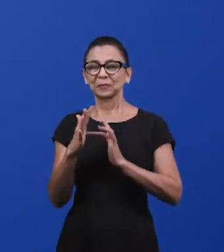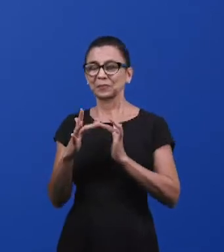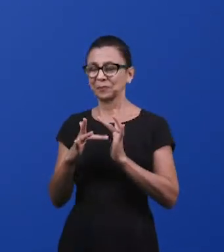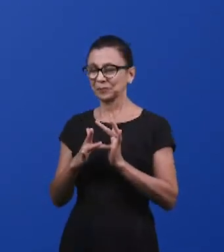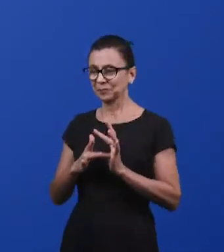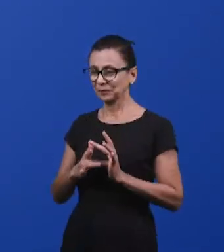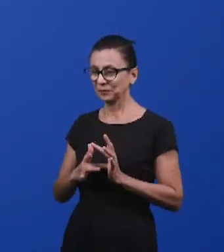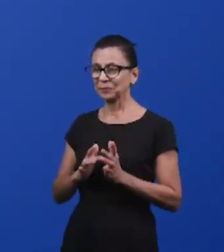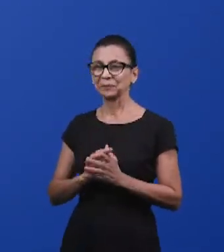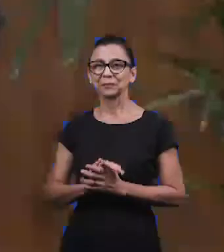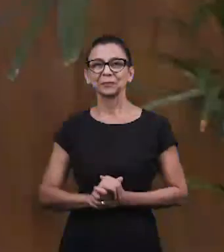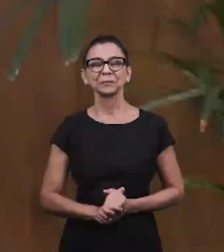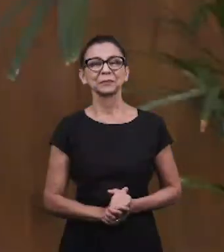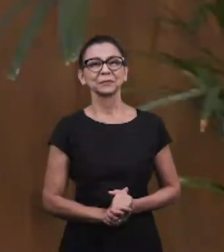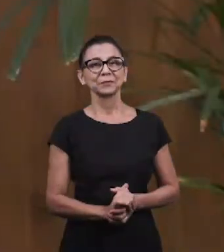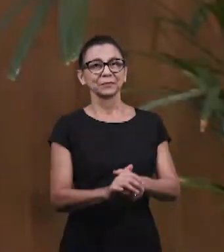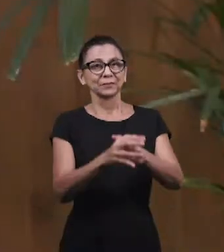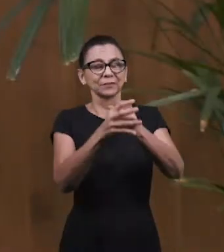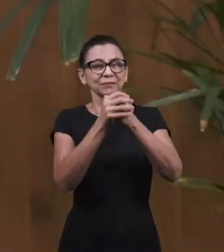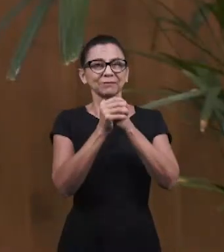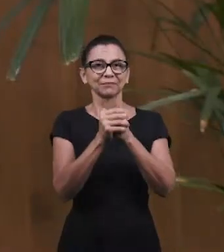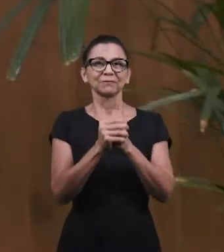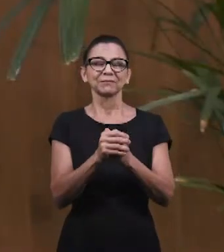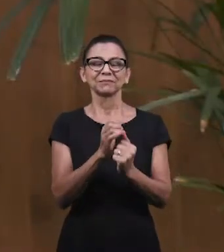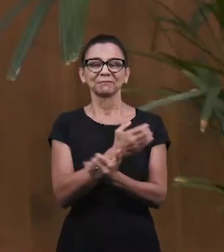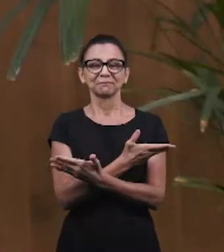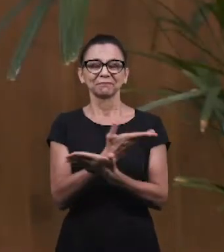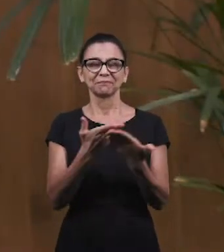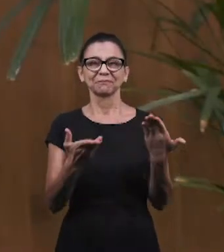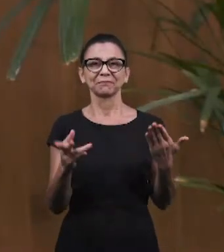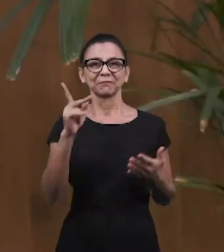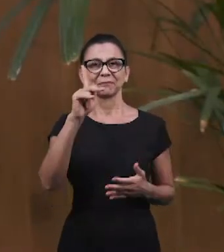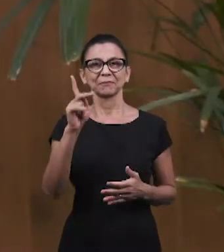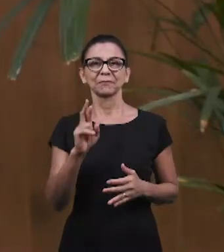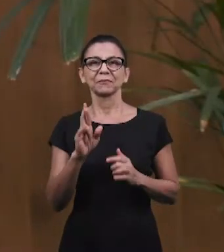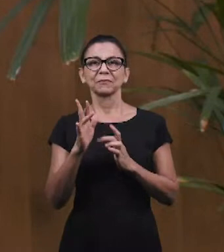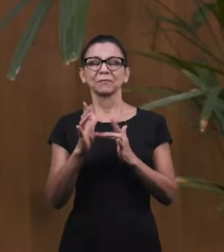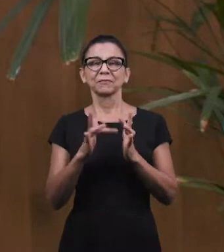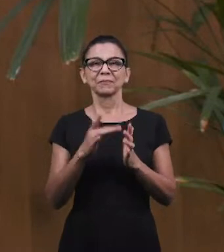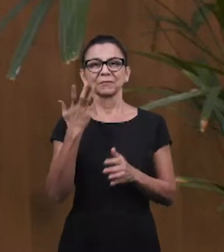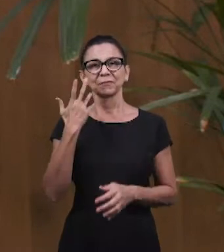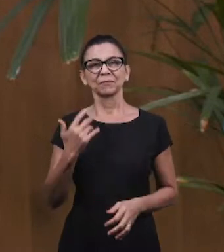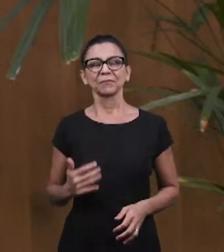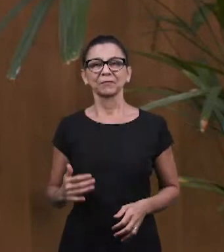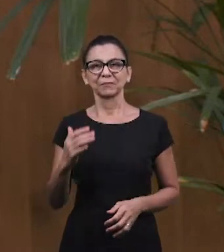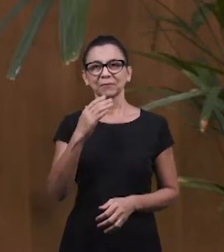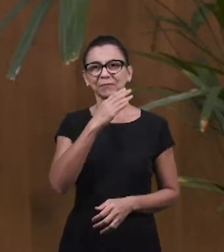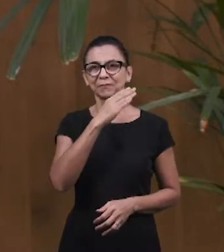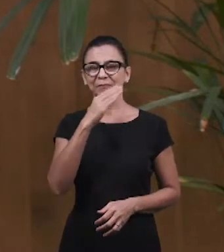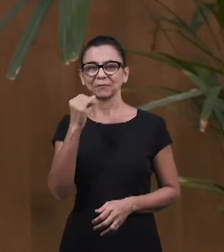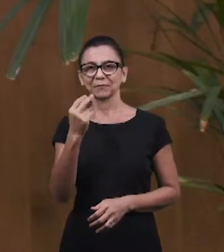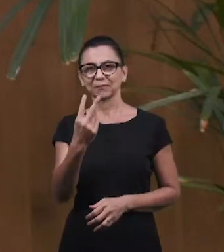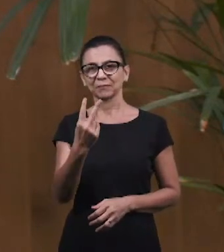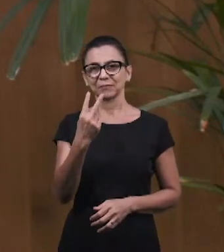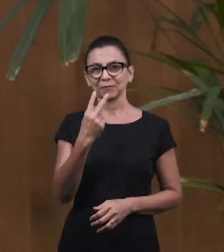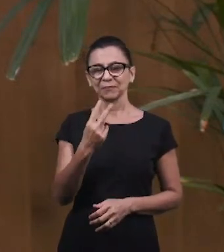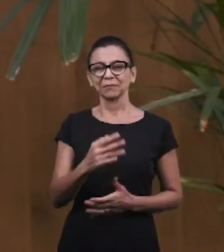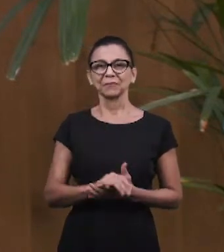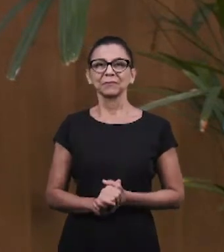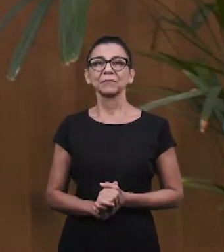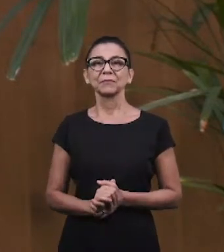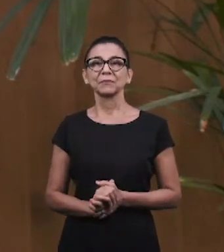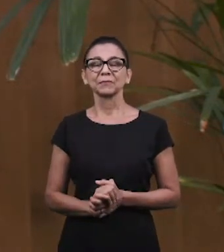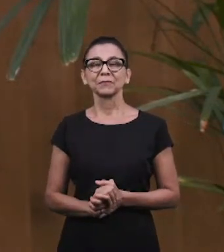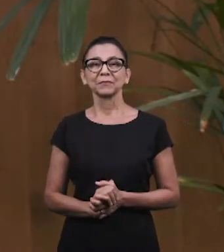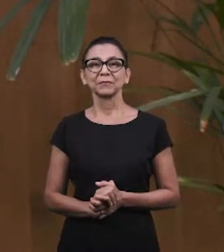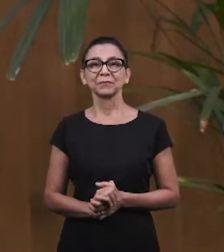paz do Senhor. Amém, irmãos. A paz do Senhor Jesus a todas as crianças, intermediários, adolescentes que participaram dessa resposta